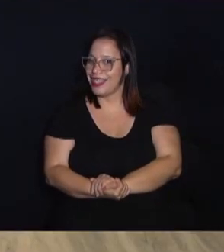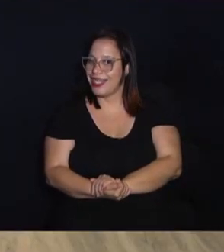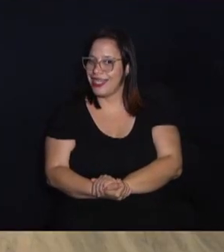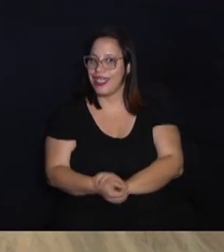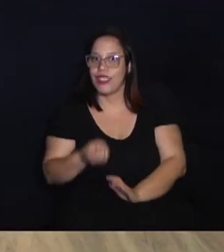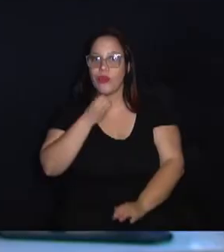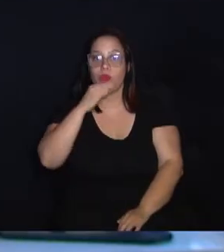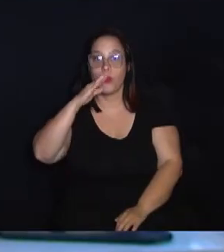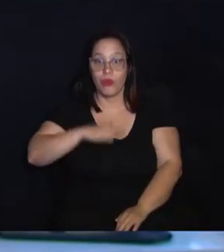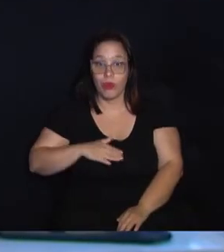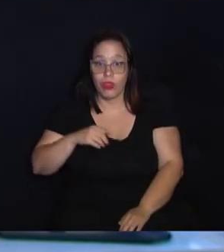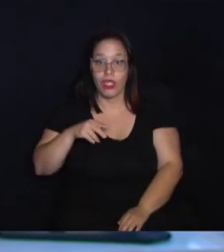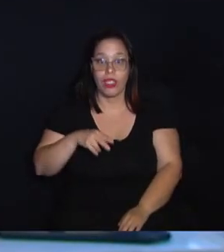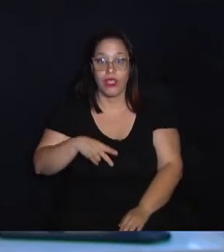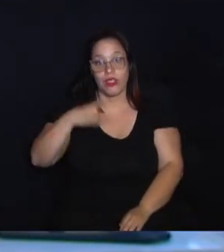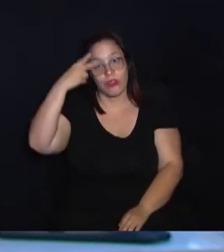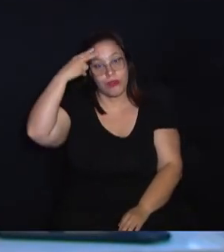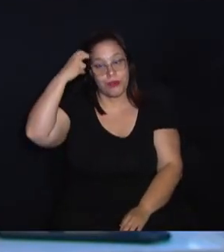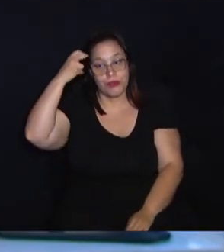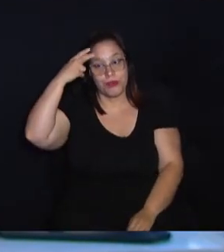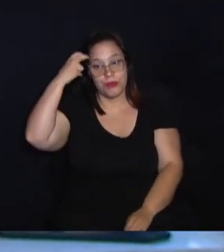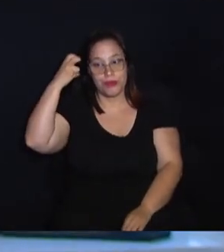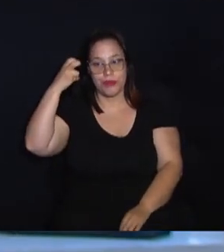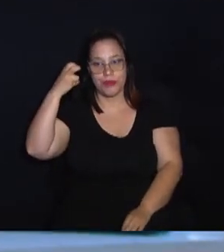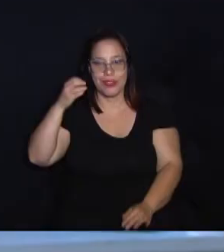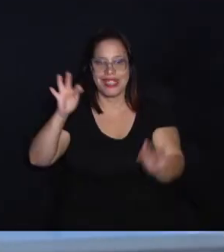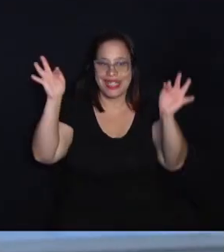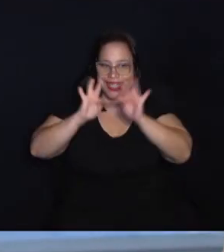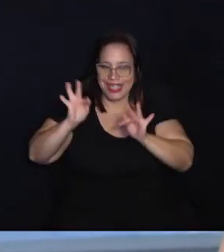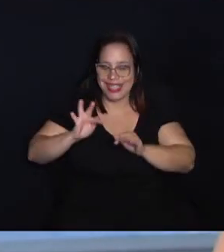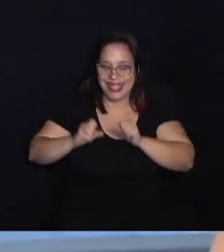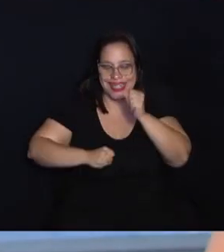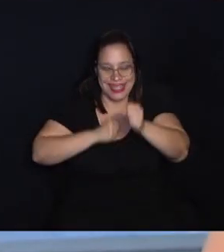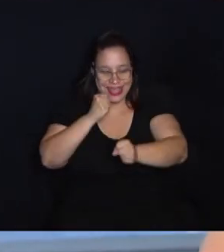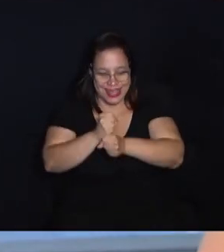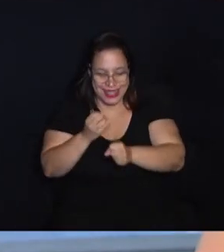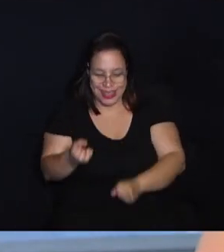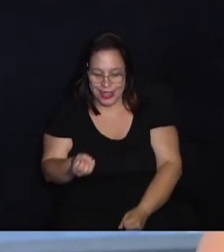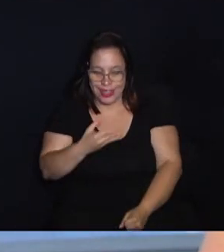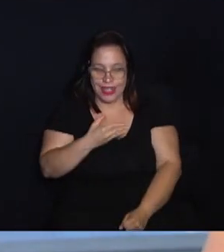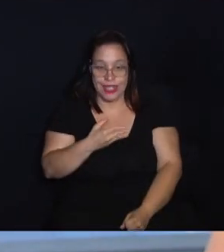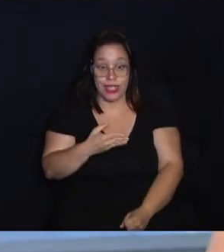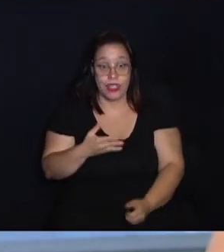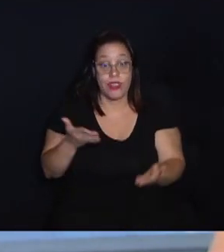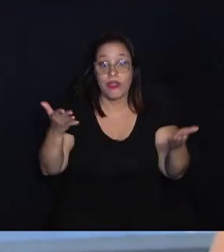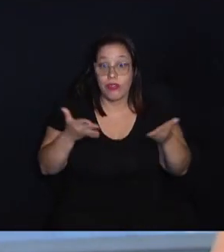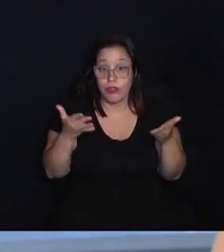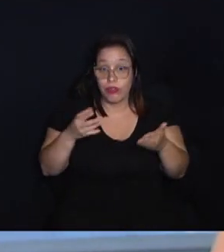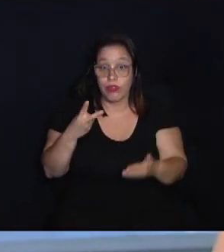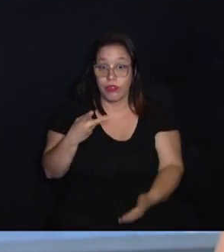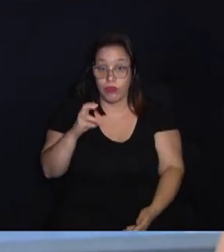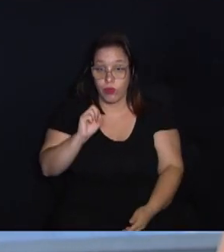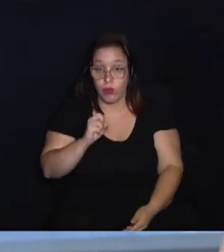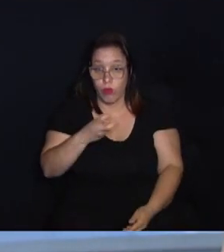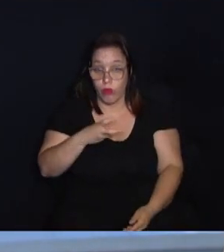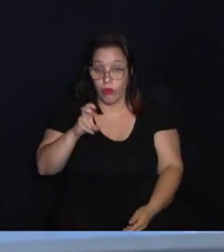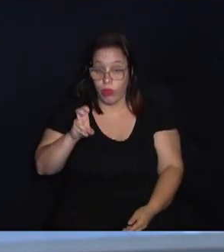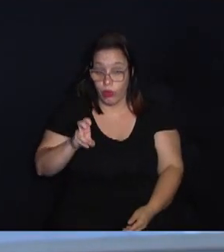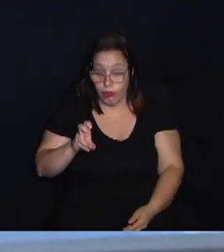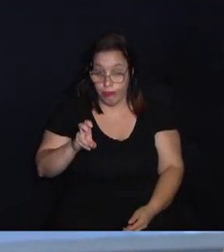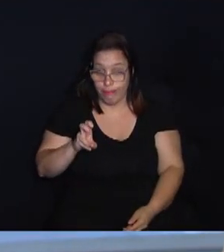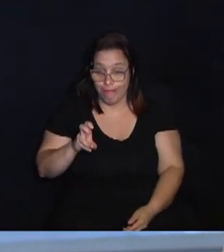Boa tarde a você, Gabriel. Boa tarde a todos. Um feliz ano novo. Que esse ano de 2025